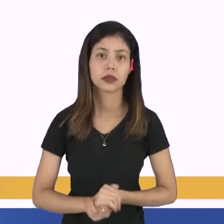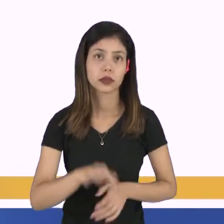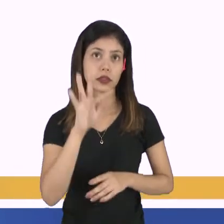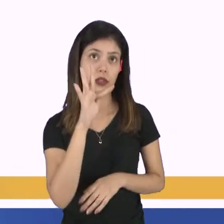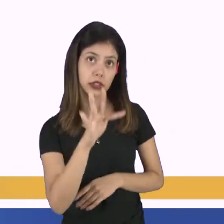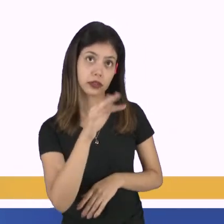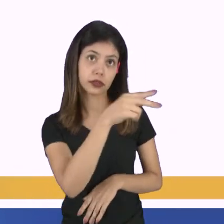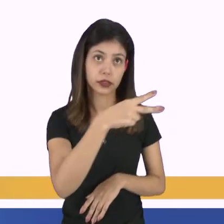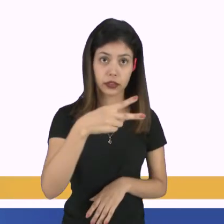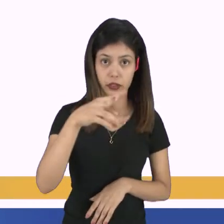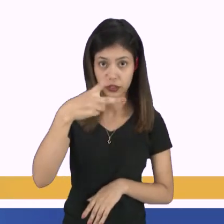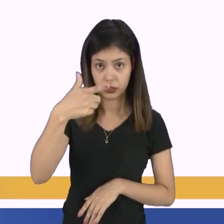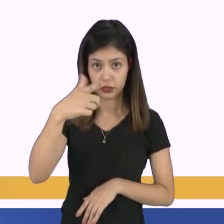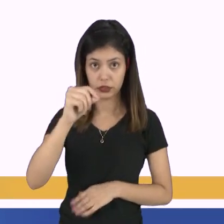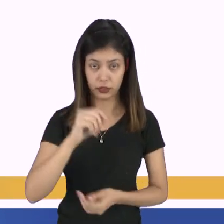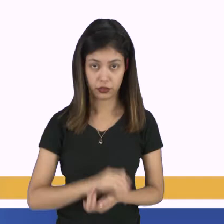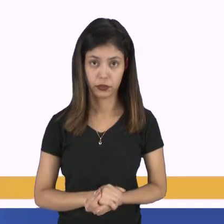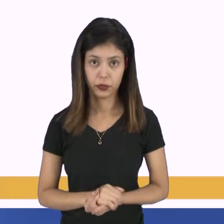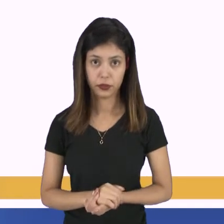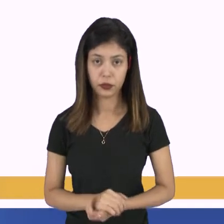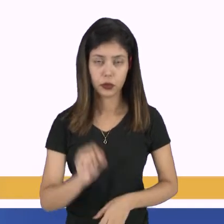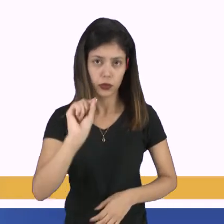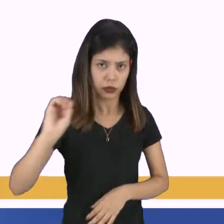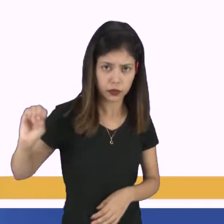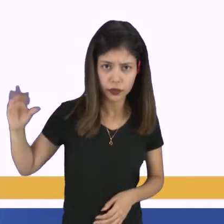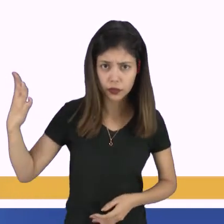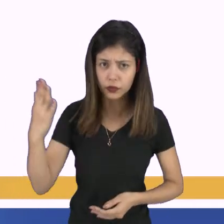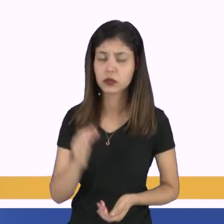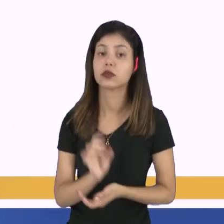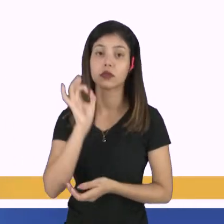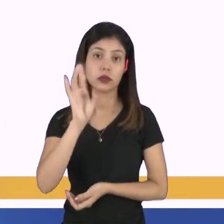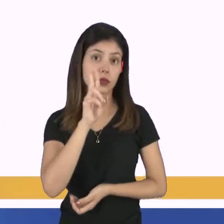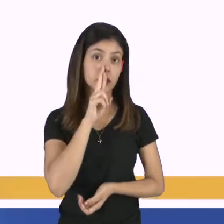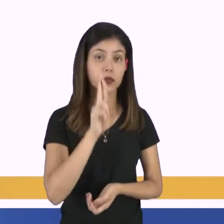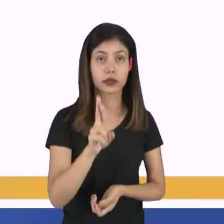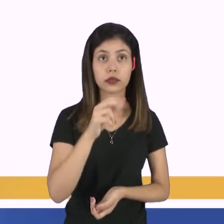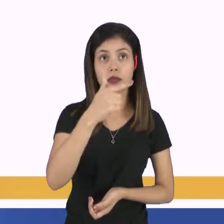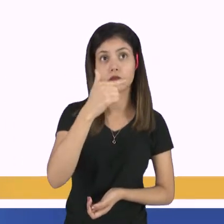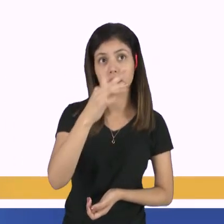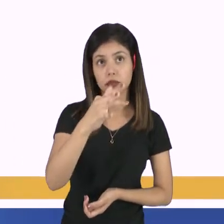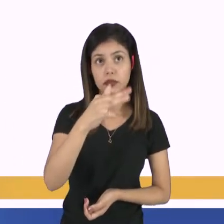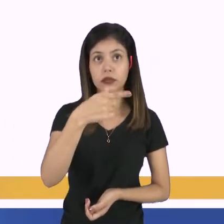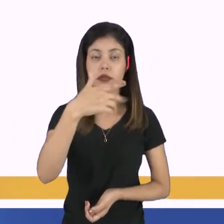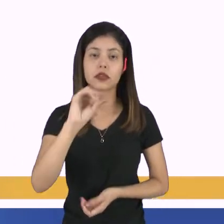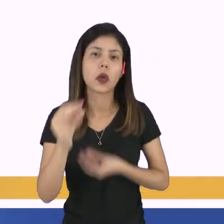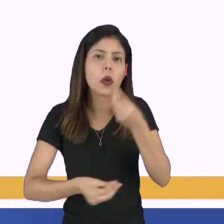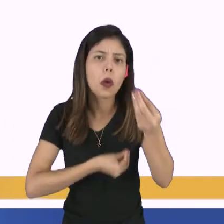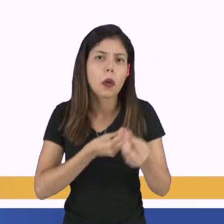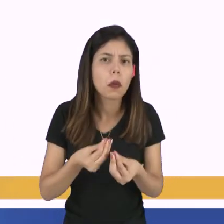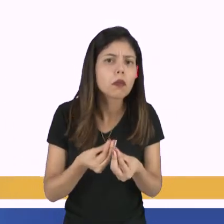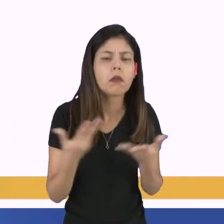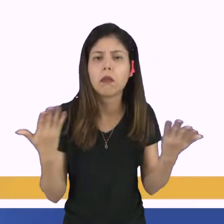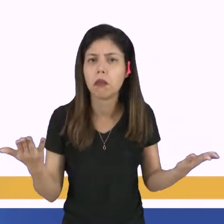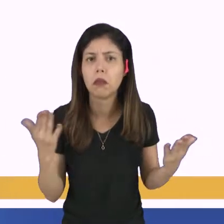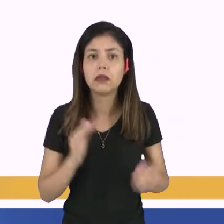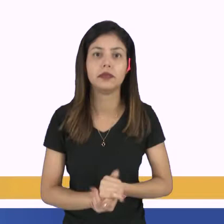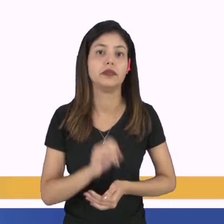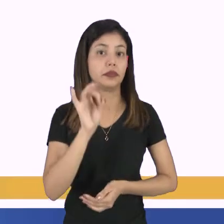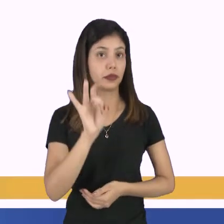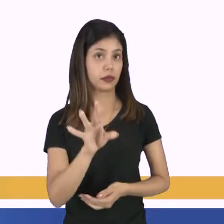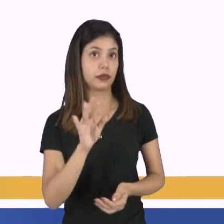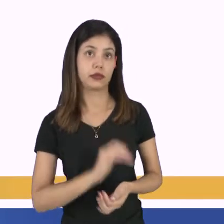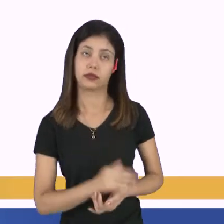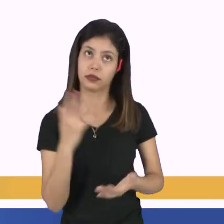f de 20, certo? Então nesse caso, basta calcular o f de 20. Professor, como é que eu calculo o f de 20? Ora,